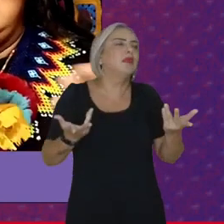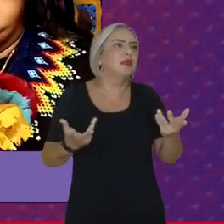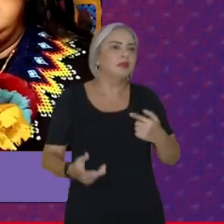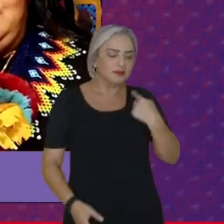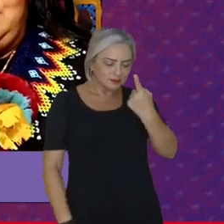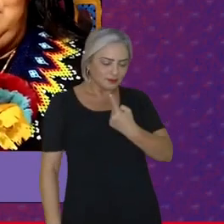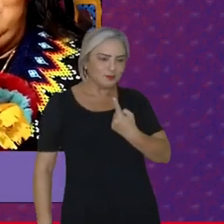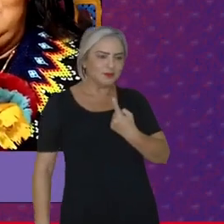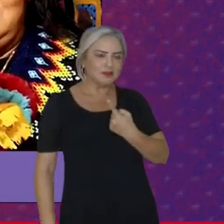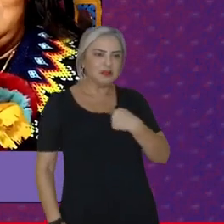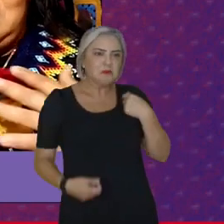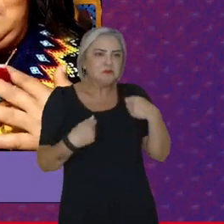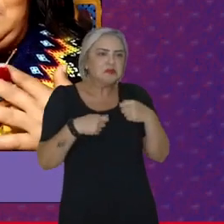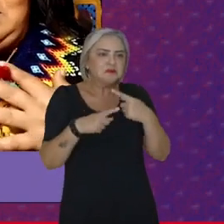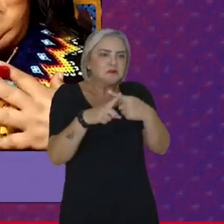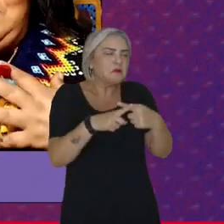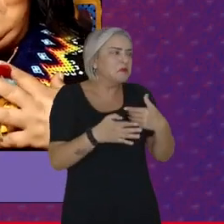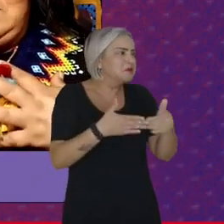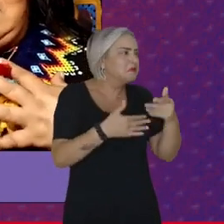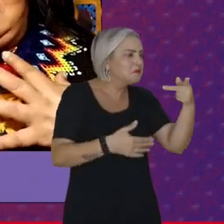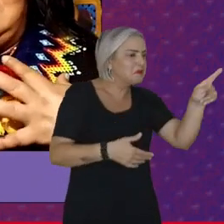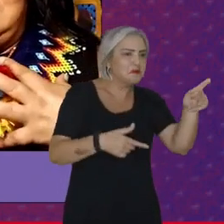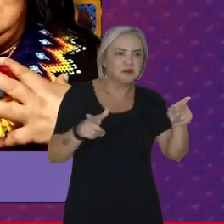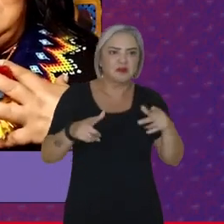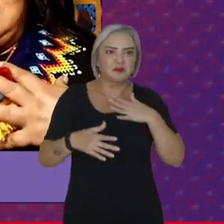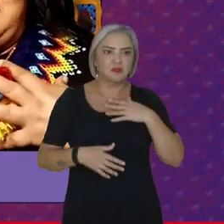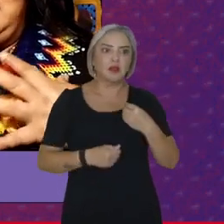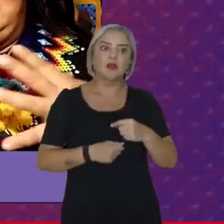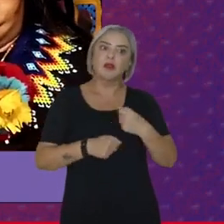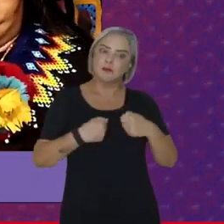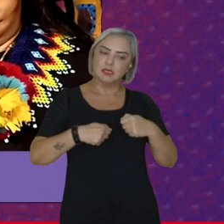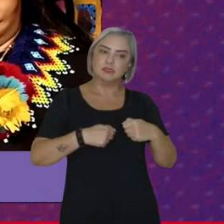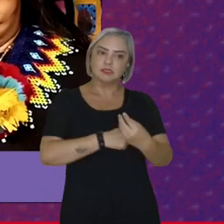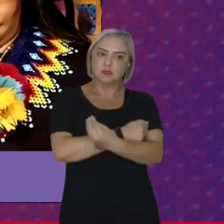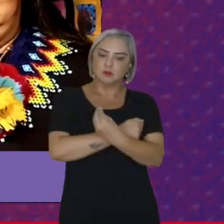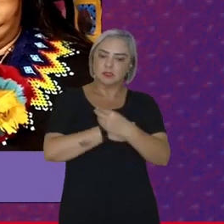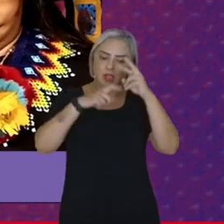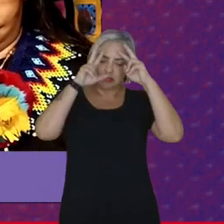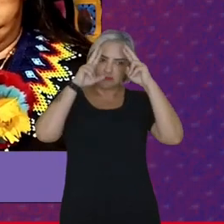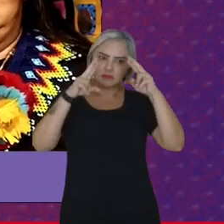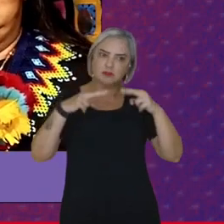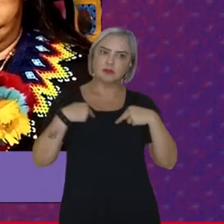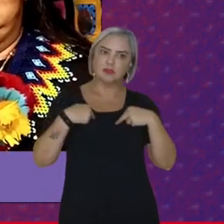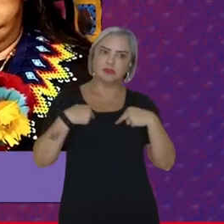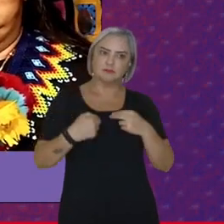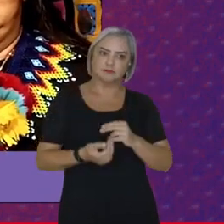é única? Eu não preciso competir. Eu só preciso de me cuidar e me respeitar.